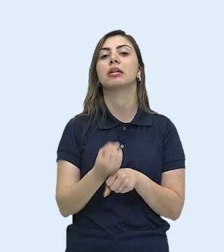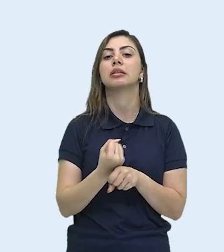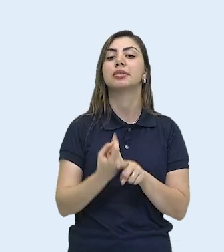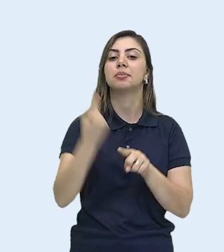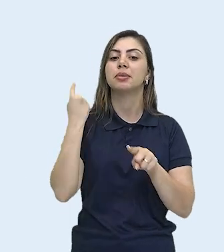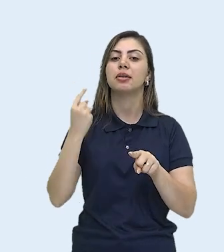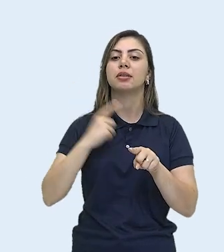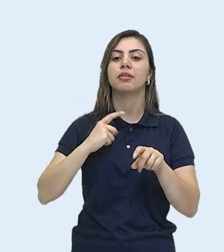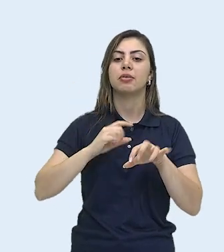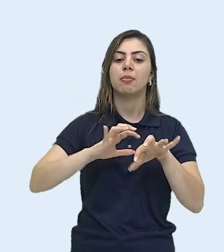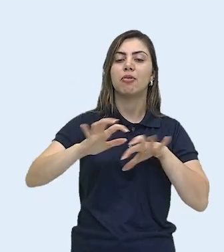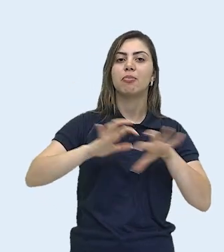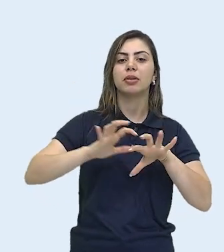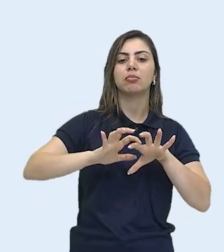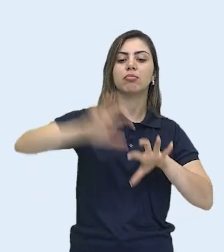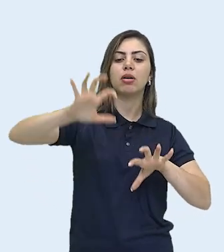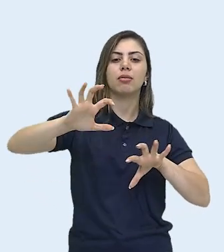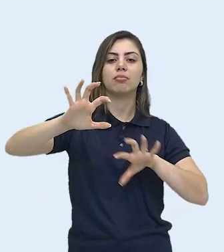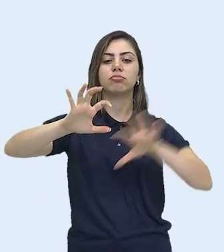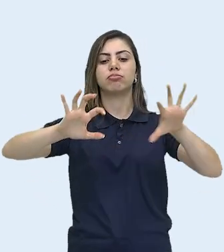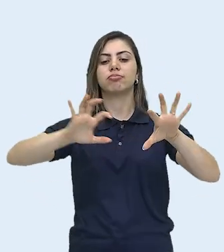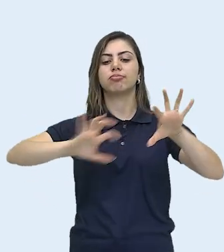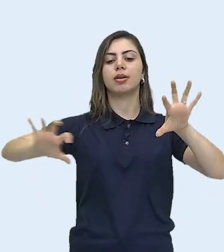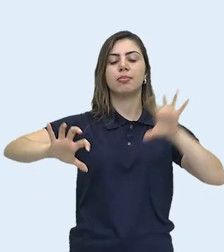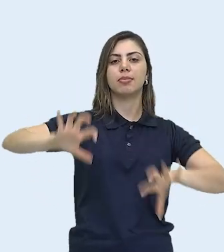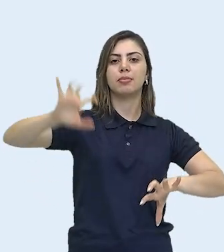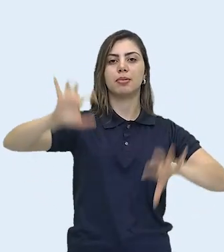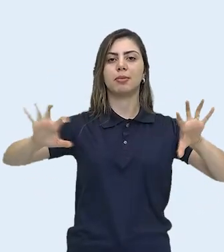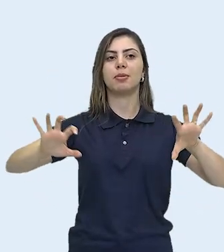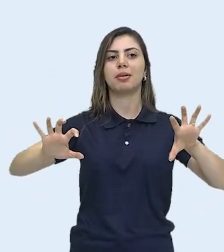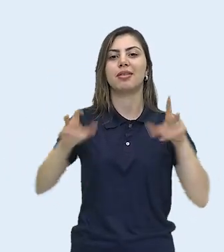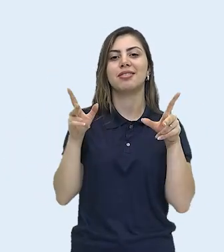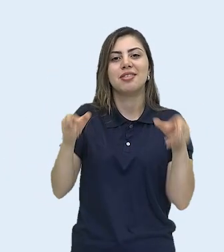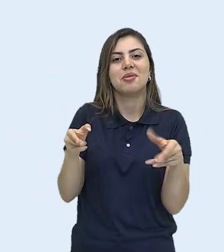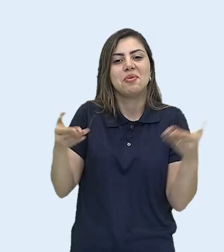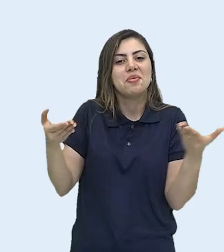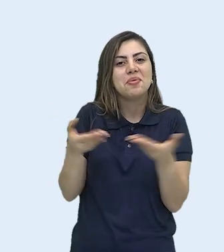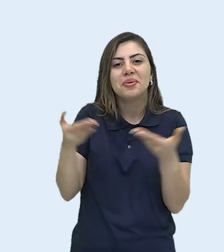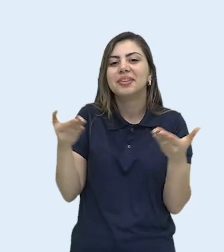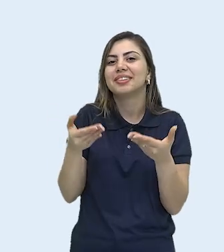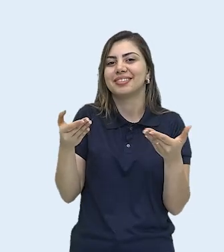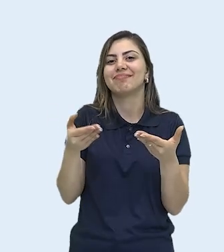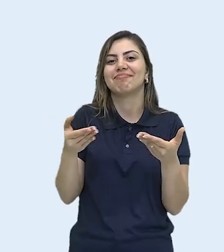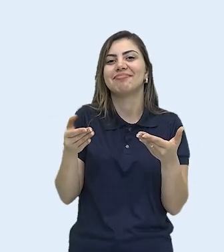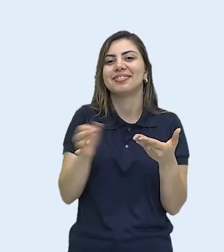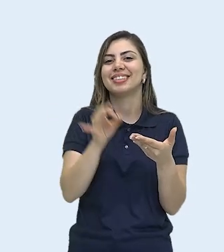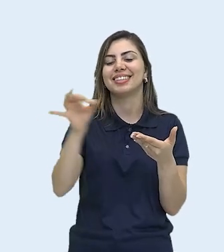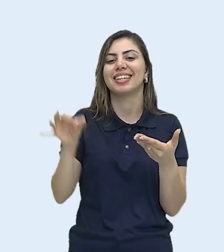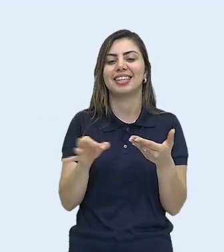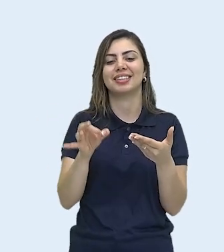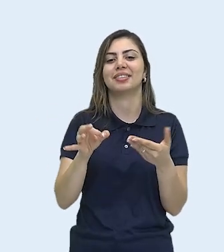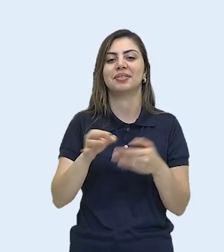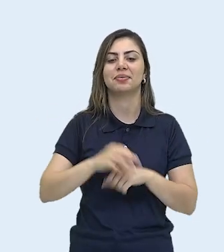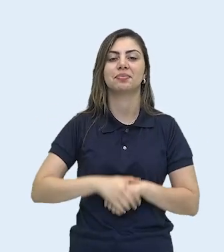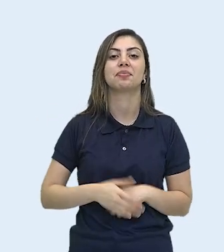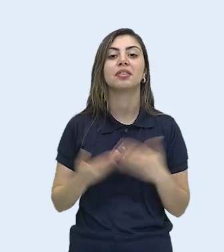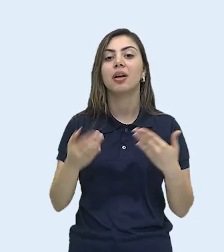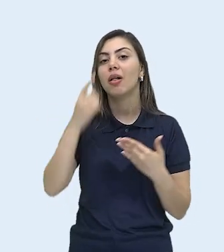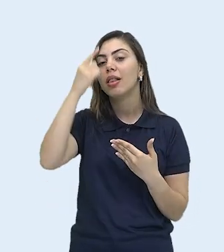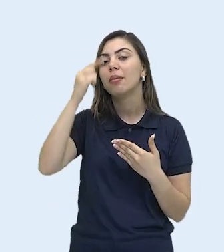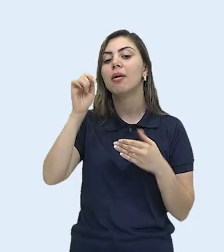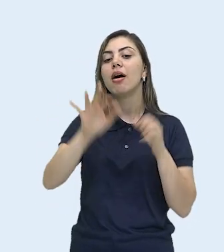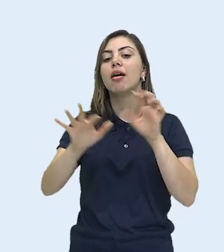se movimentando até chegar à configuração atual que nós conhecemos, que são os